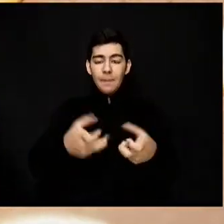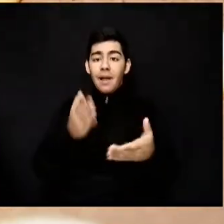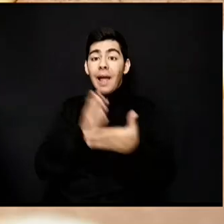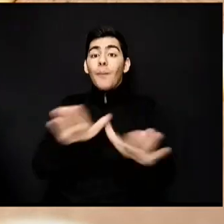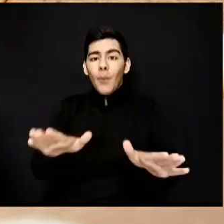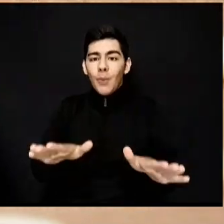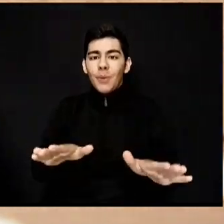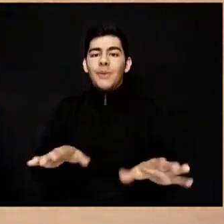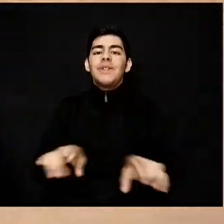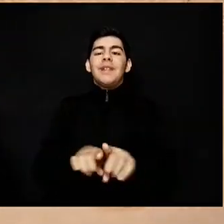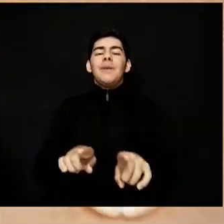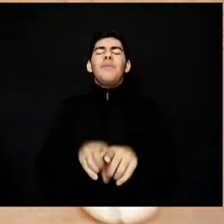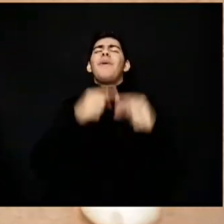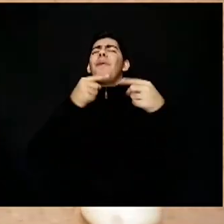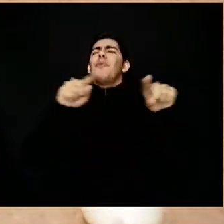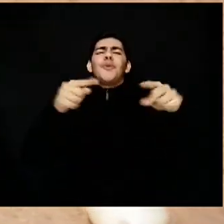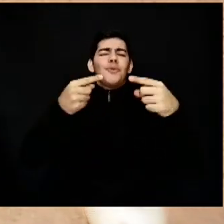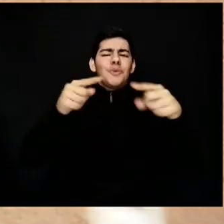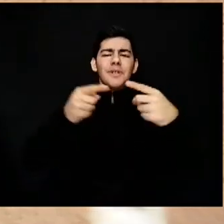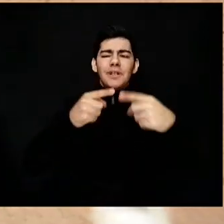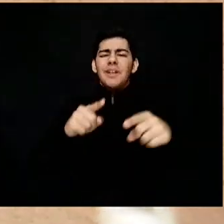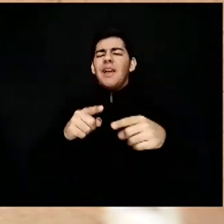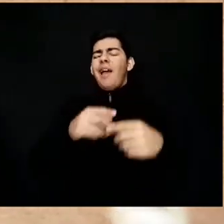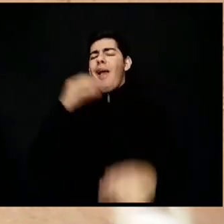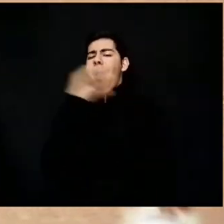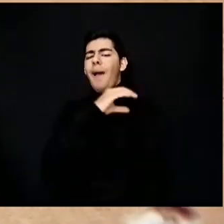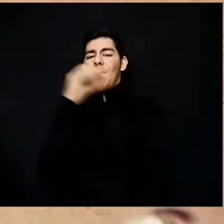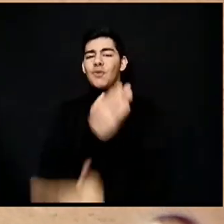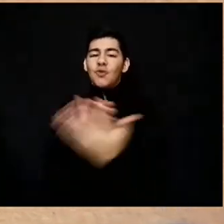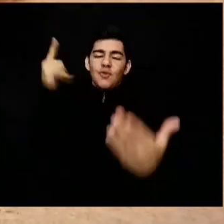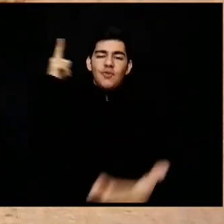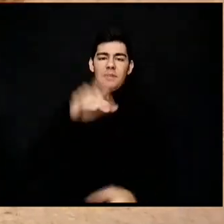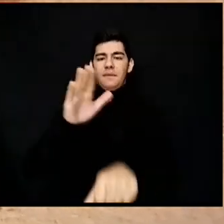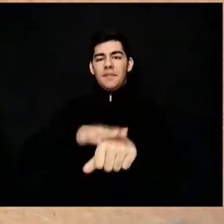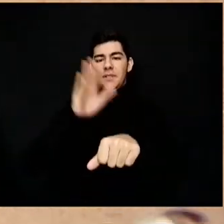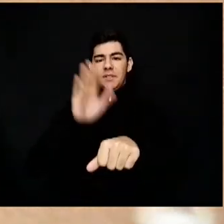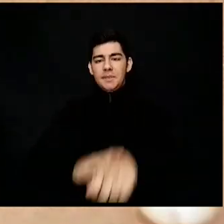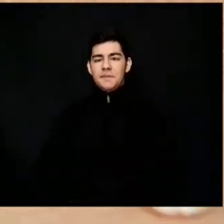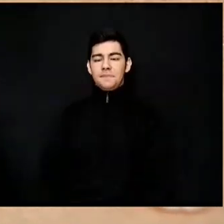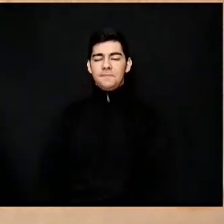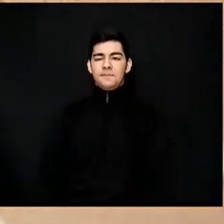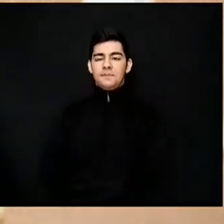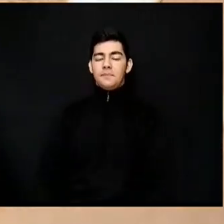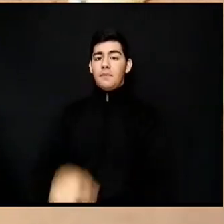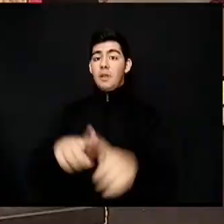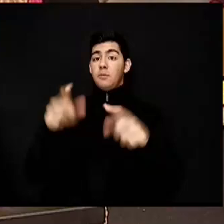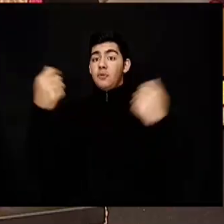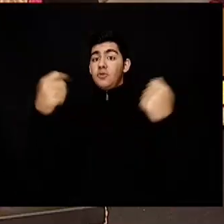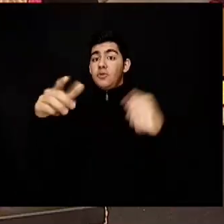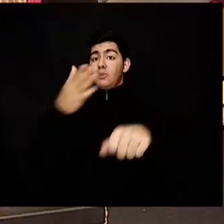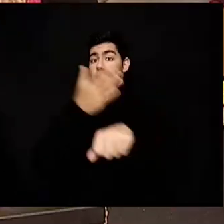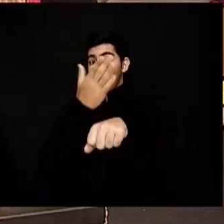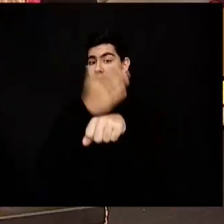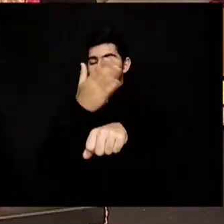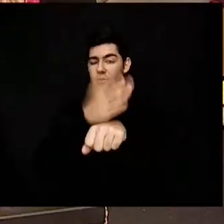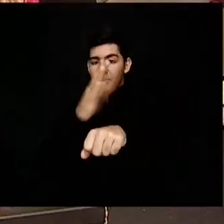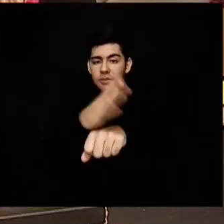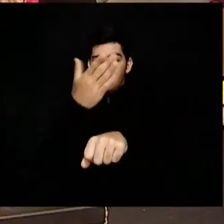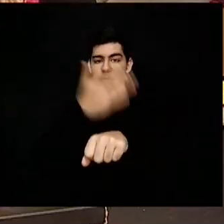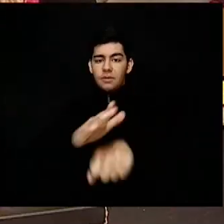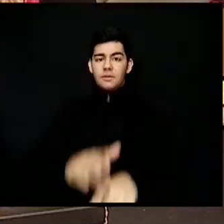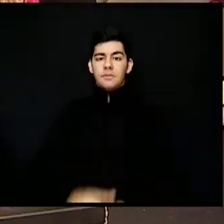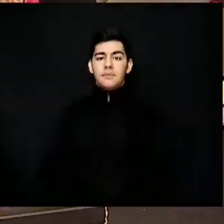podcast. Rapidinho ali você já... Deixa eu pegar mais umas maiores aqui.